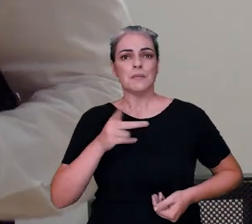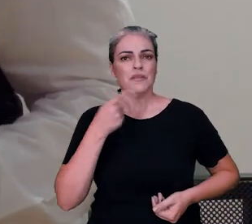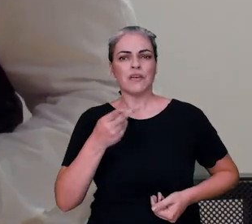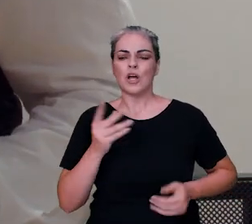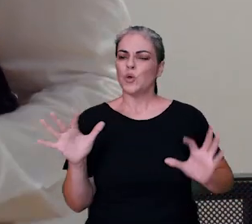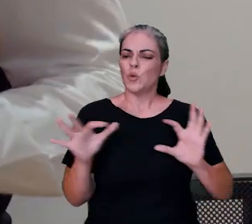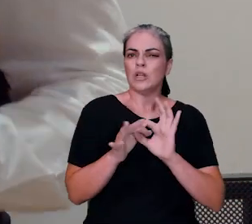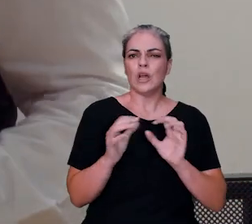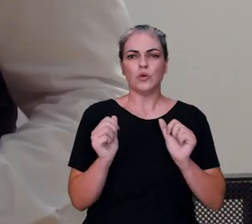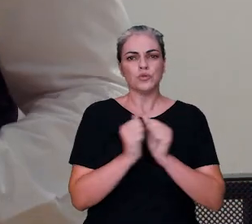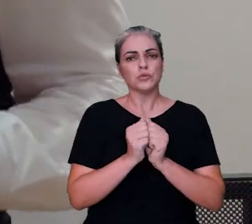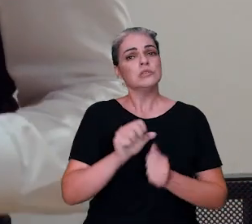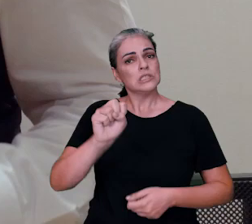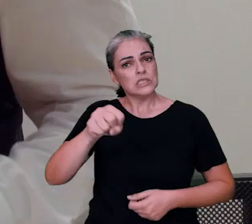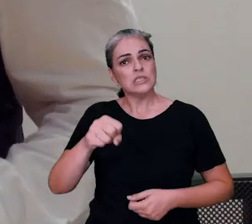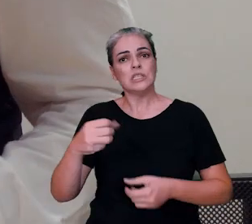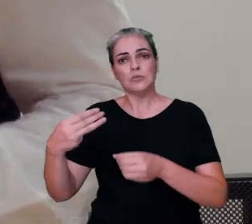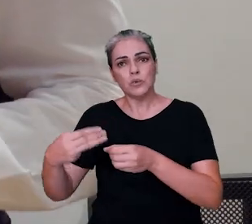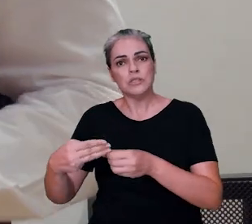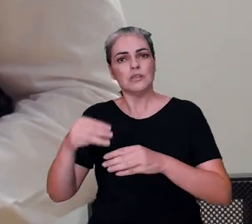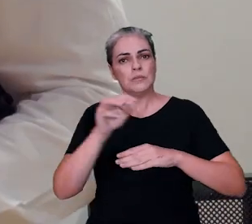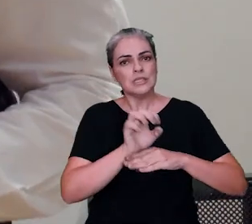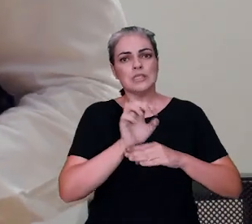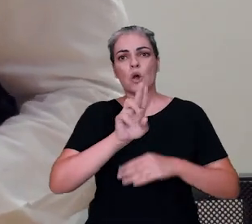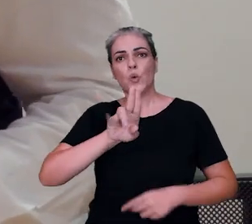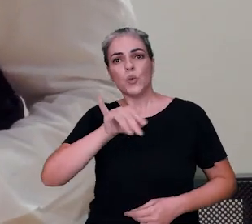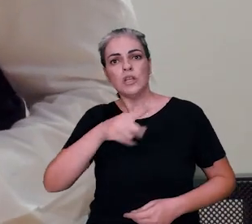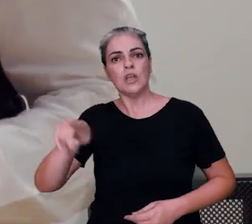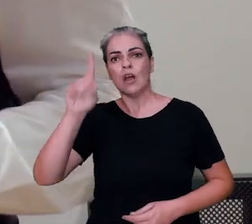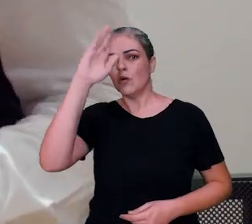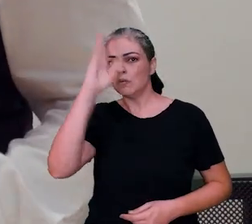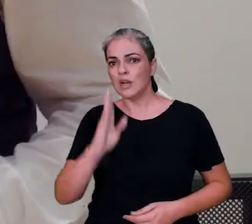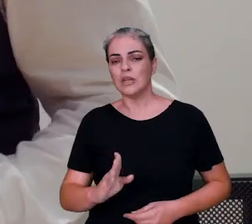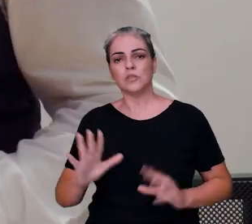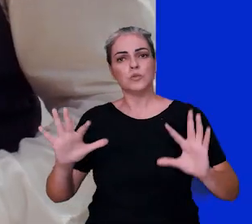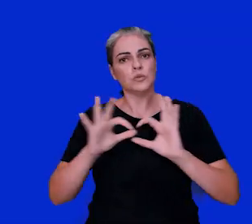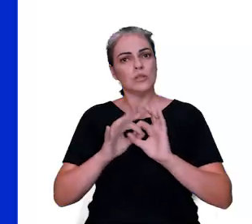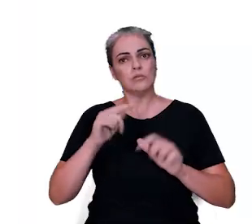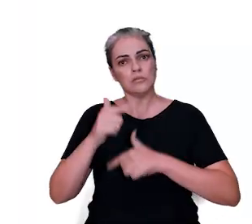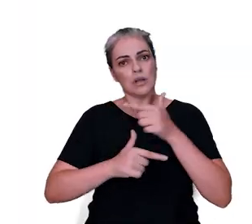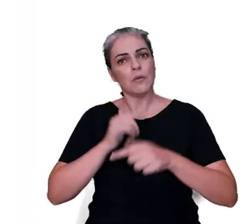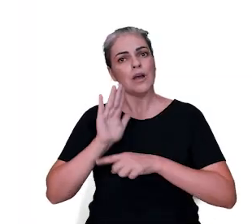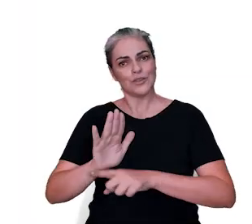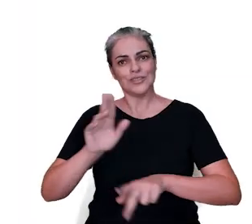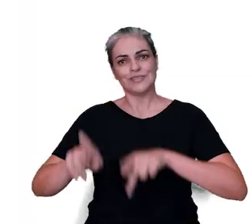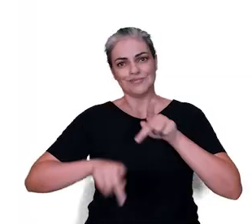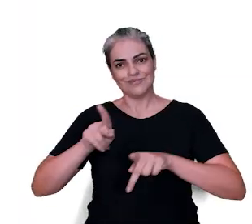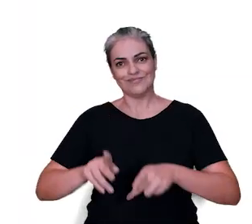nós, e é assim, é o município, é o estado, é a União, trabalhando junto para o bem das pessoas.